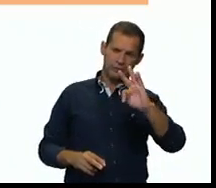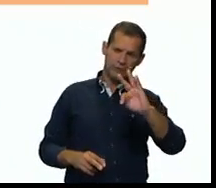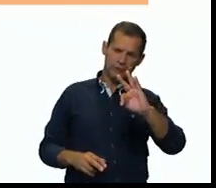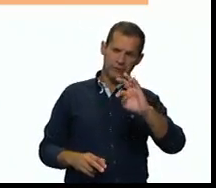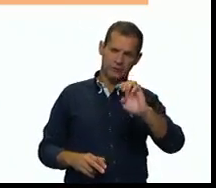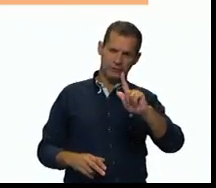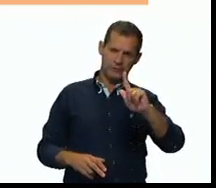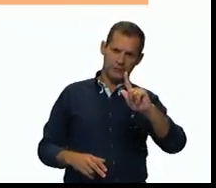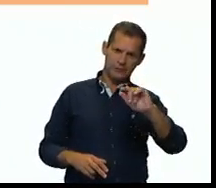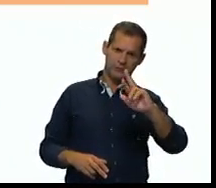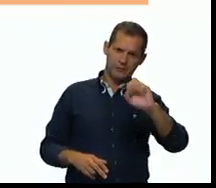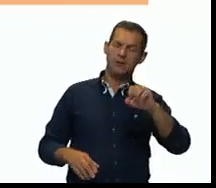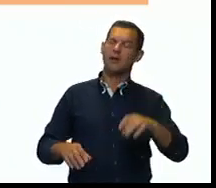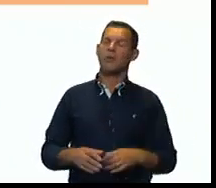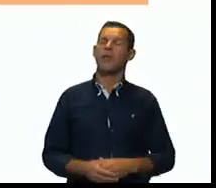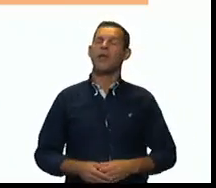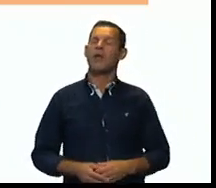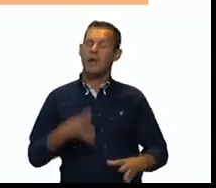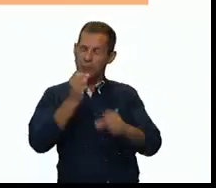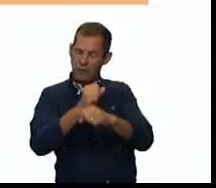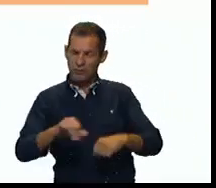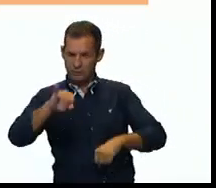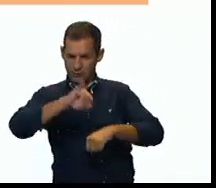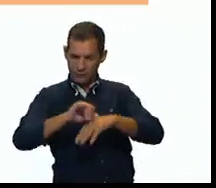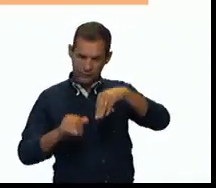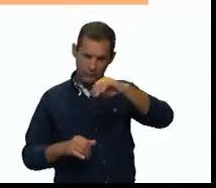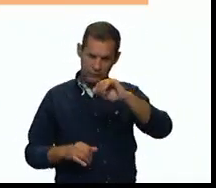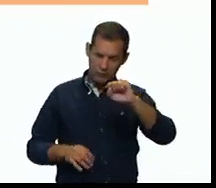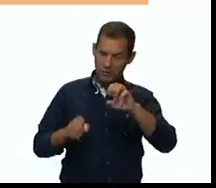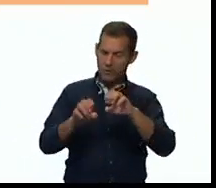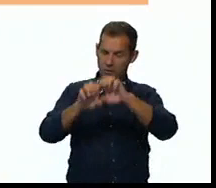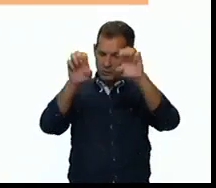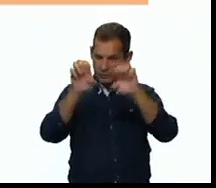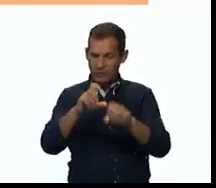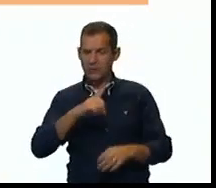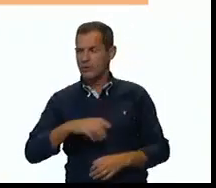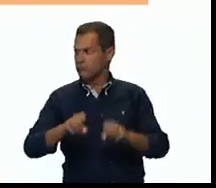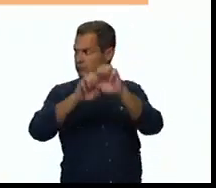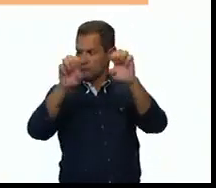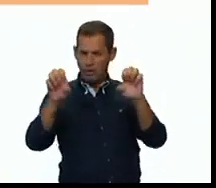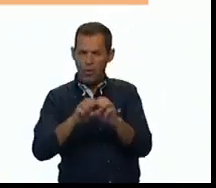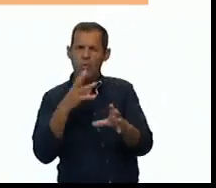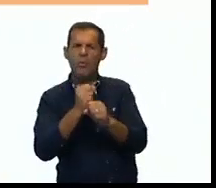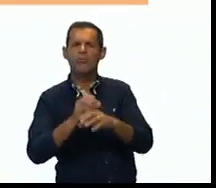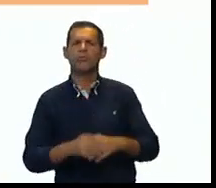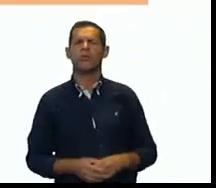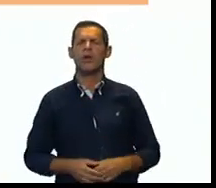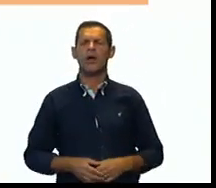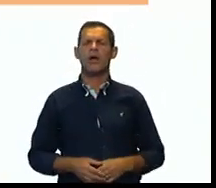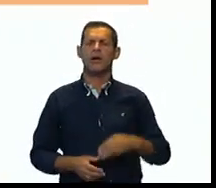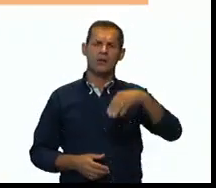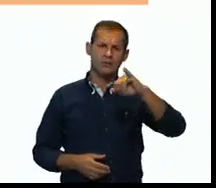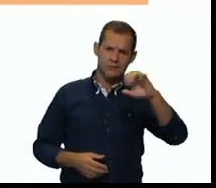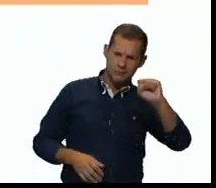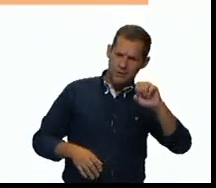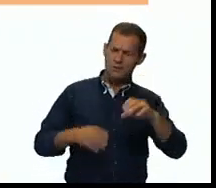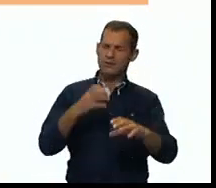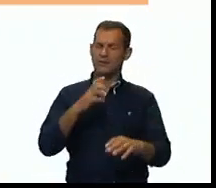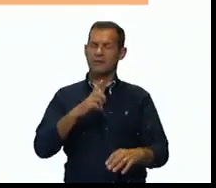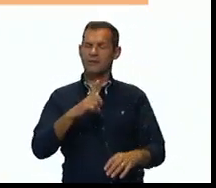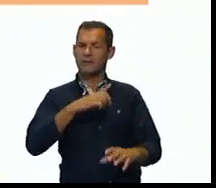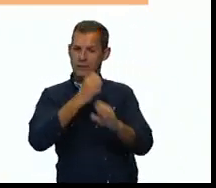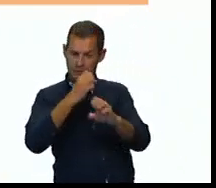calcular o centro de massa de uma estrutura. Então, eu tenho uma estrutura e eu quero calcular qual é o centro de massa dessa estrutura.